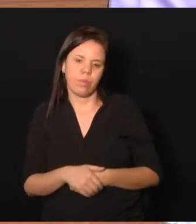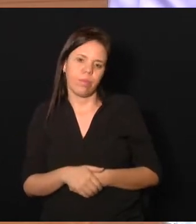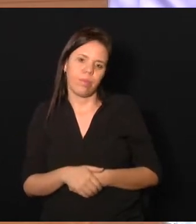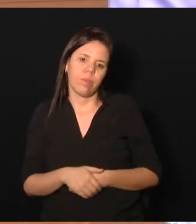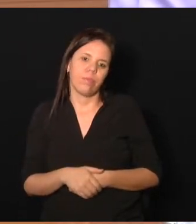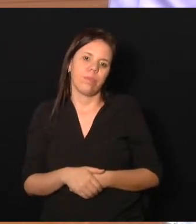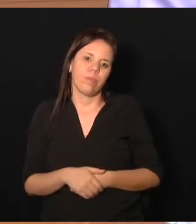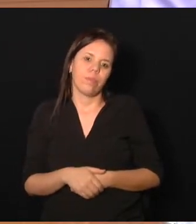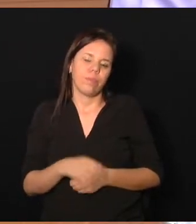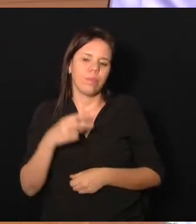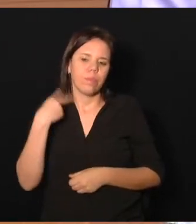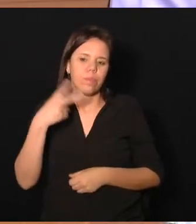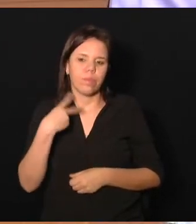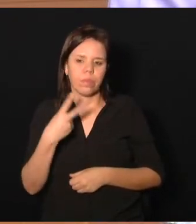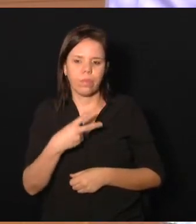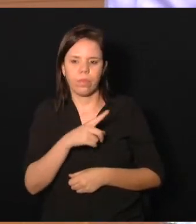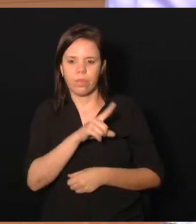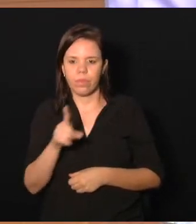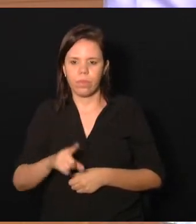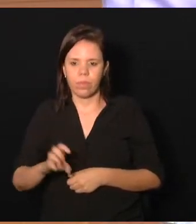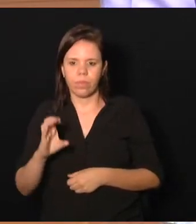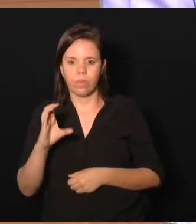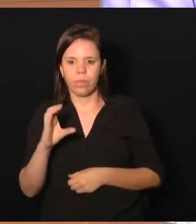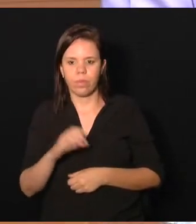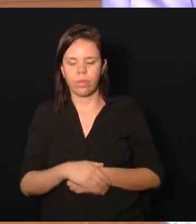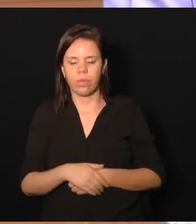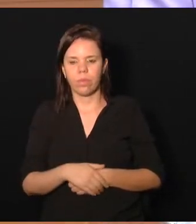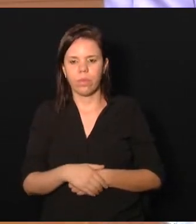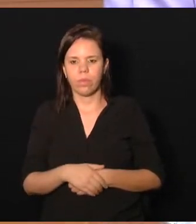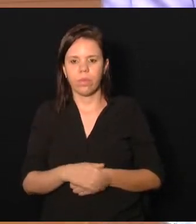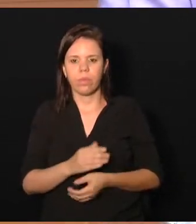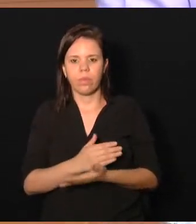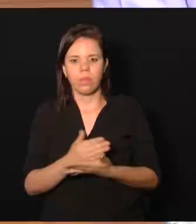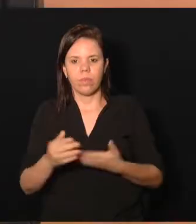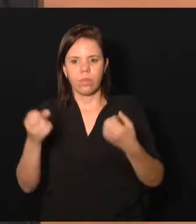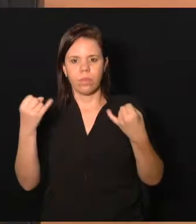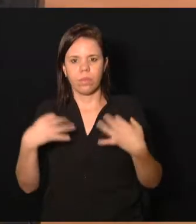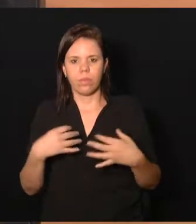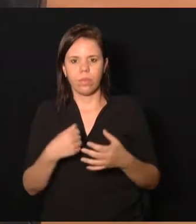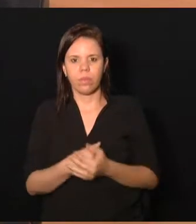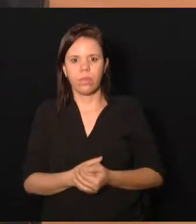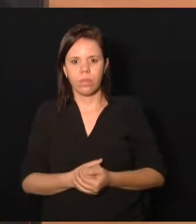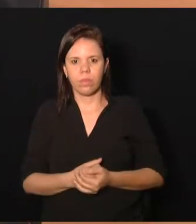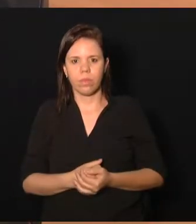ao vereador José Carlos para as suas considerações iniciais.